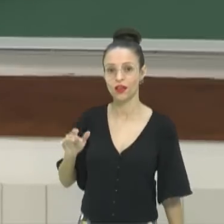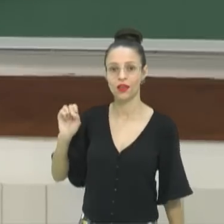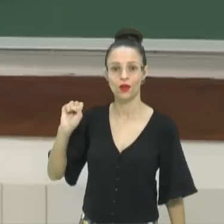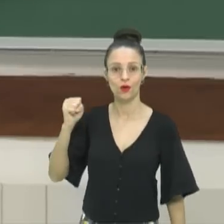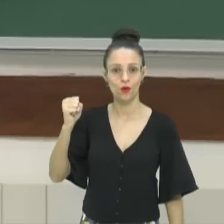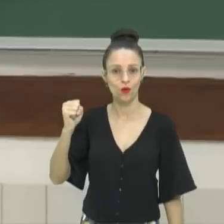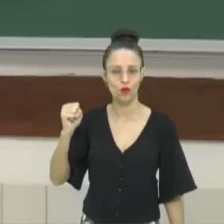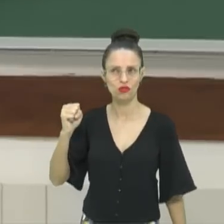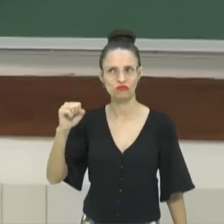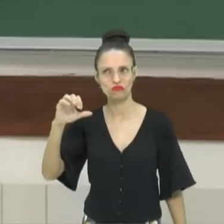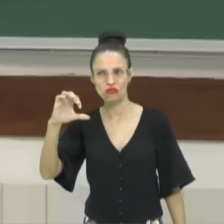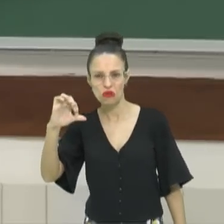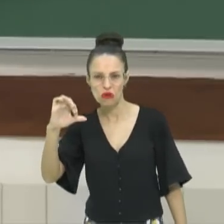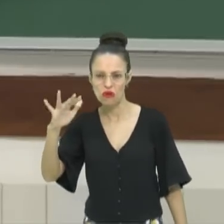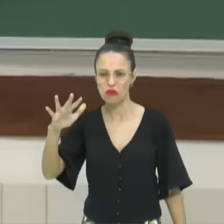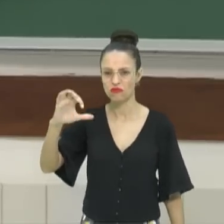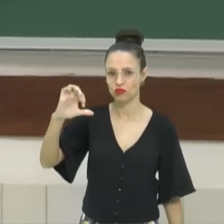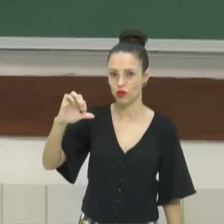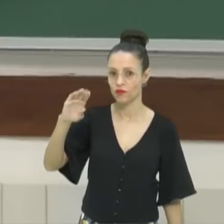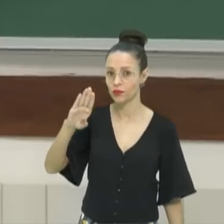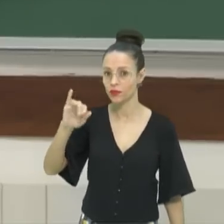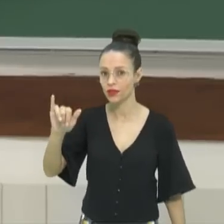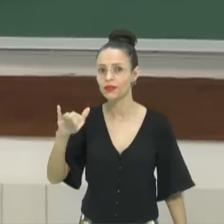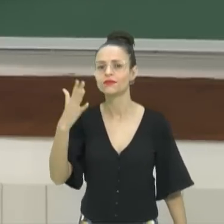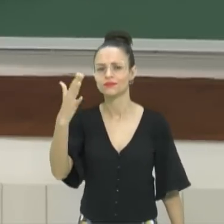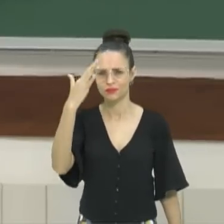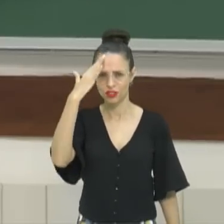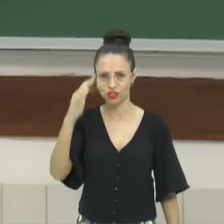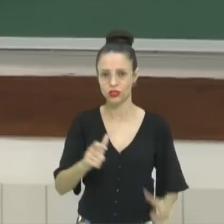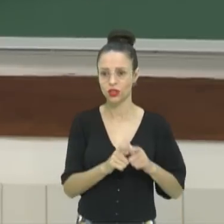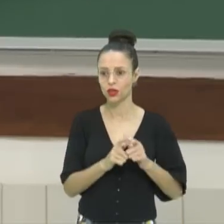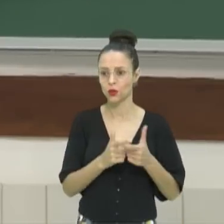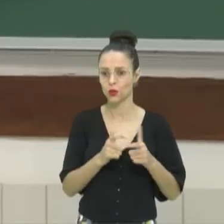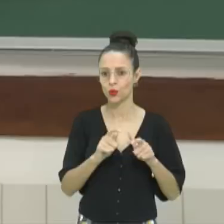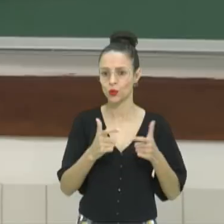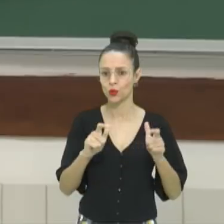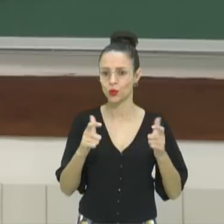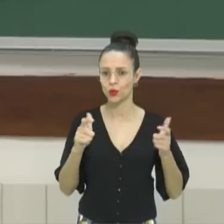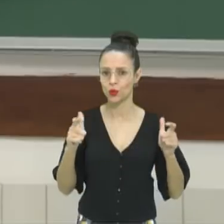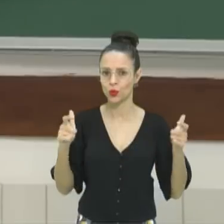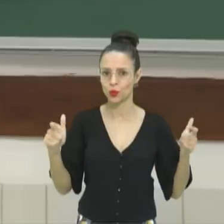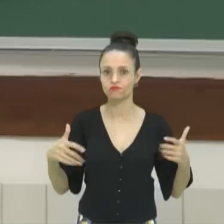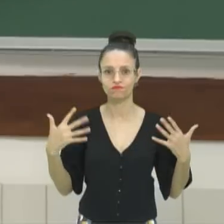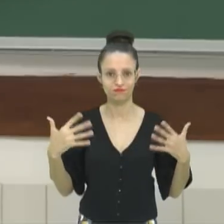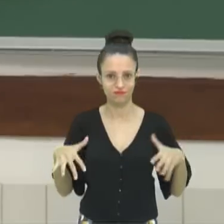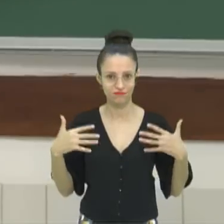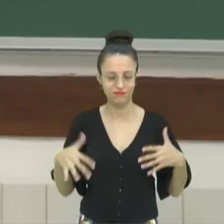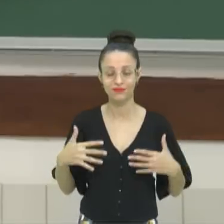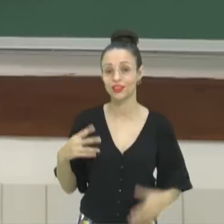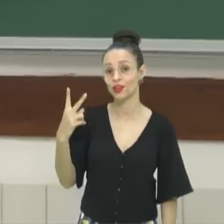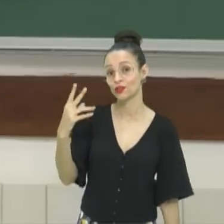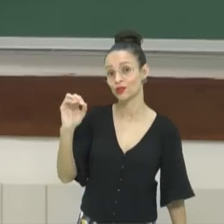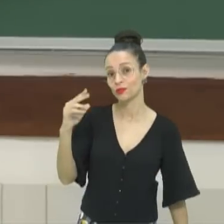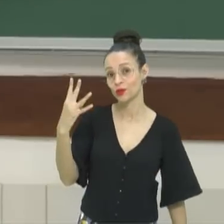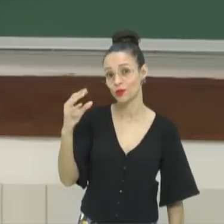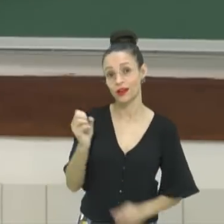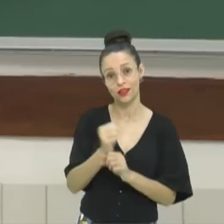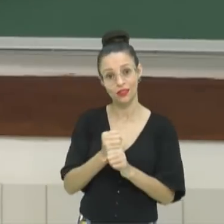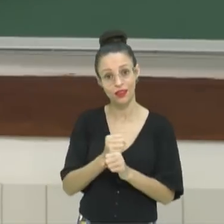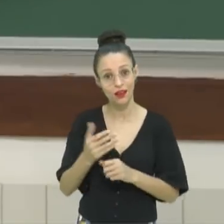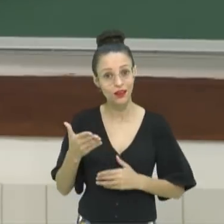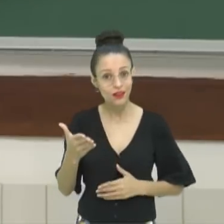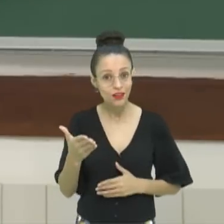bilhões, 9 por aí? Veja quanto cresceu a população. E 2040, né, tá